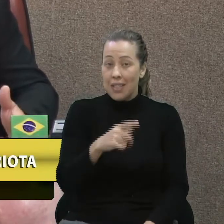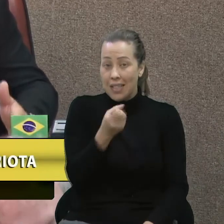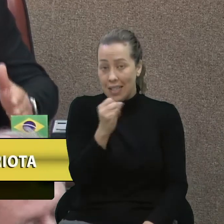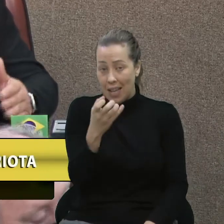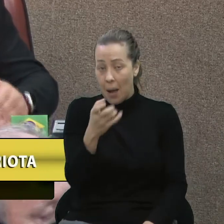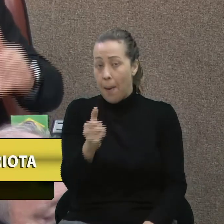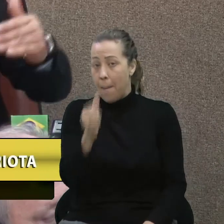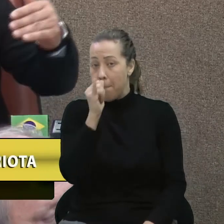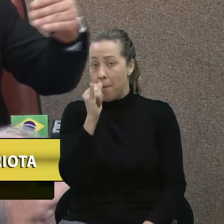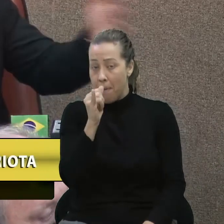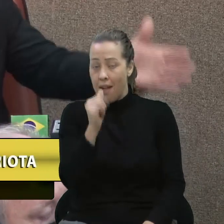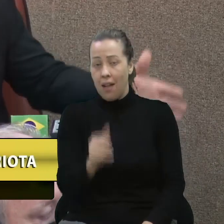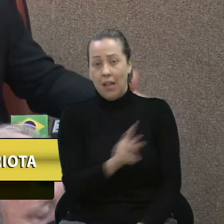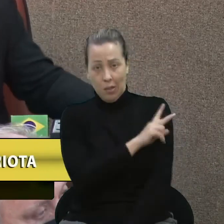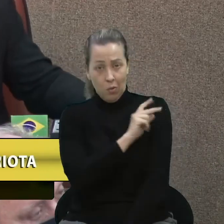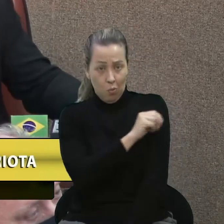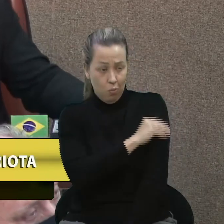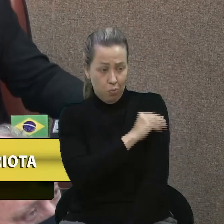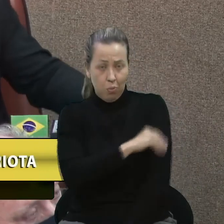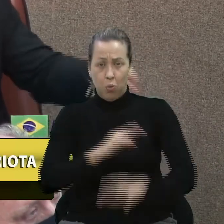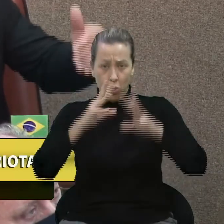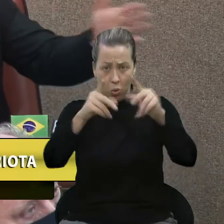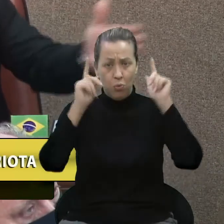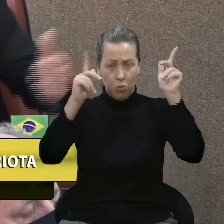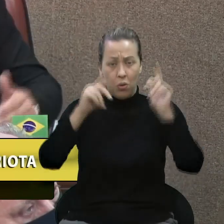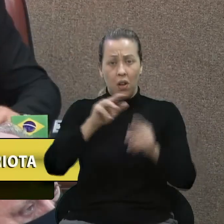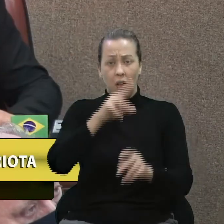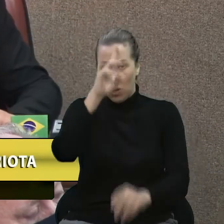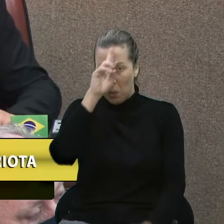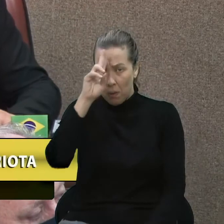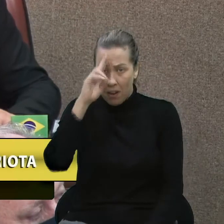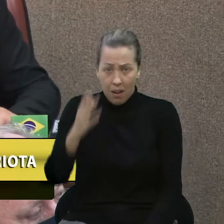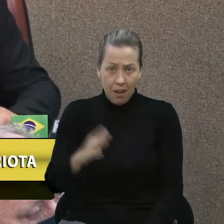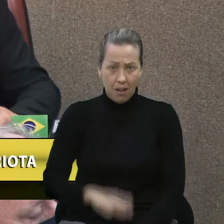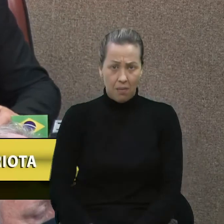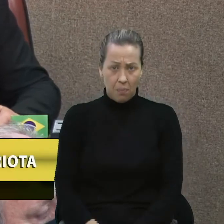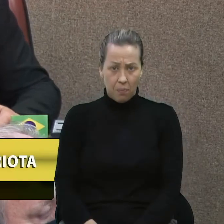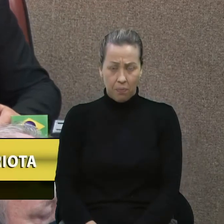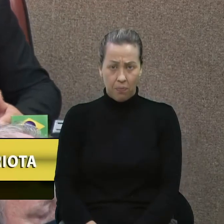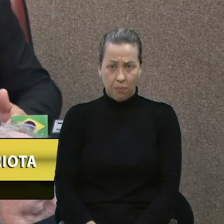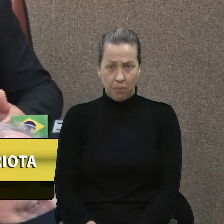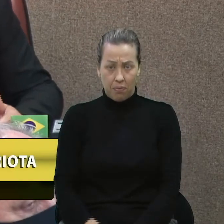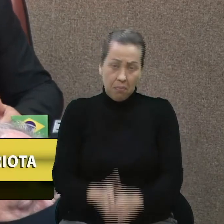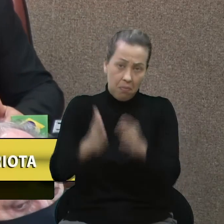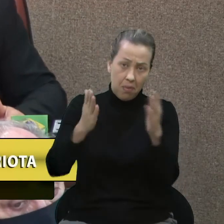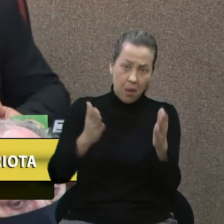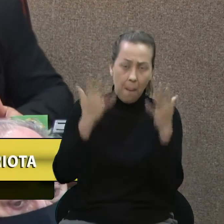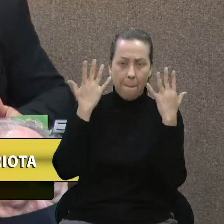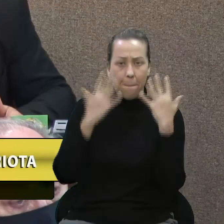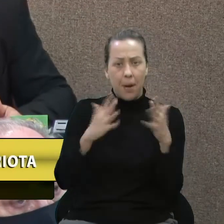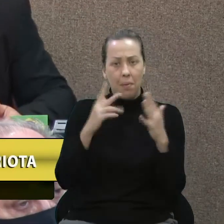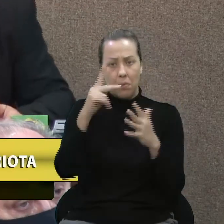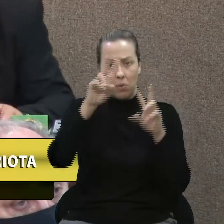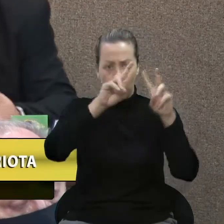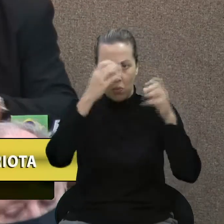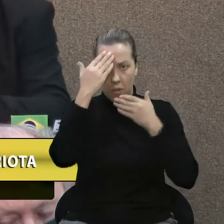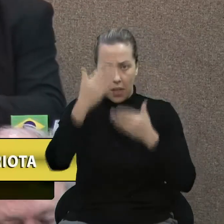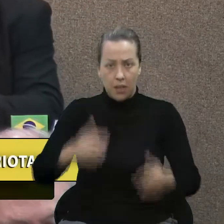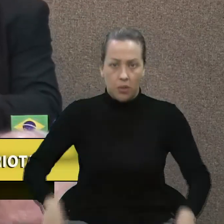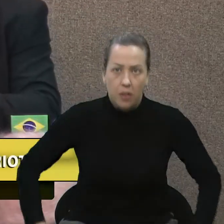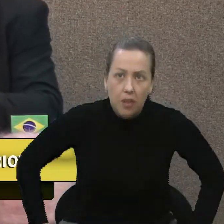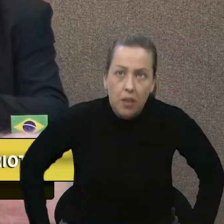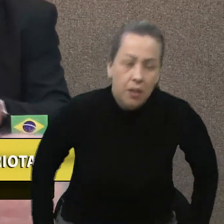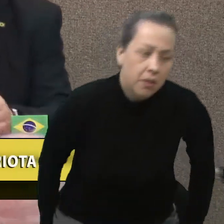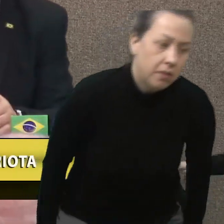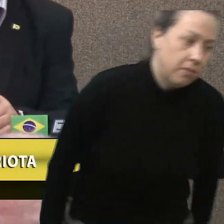beber e todos nós fazemos nossas festas, pega um Uber. Entende? Então, parabéns aí pelo tema. Obrigado, vereador.